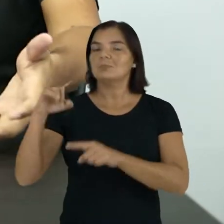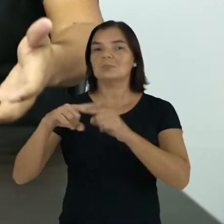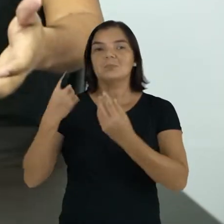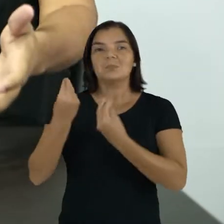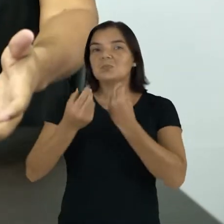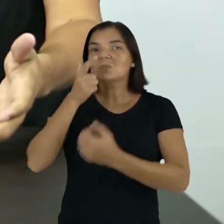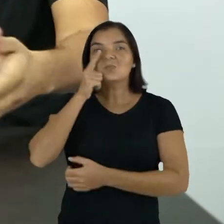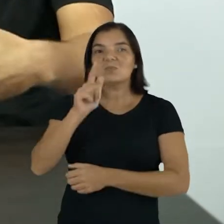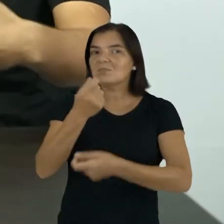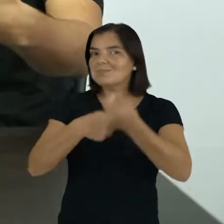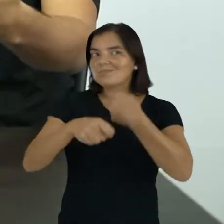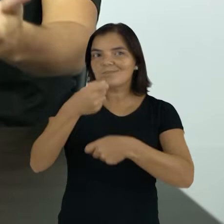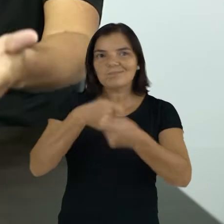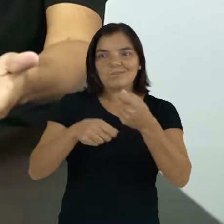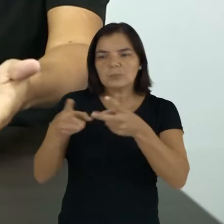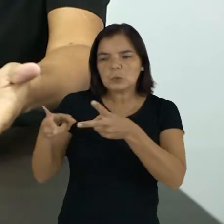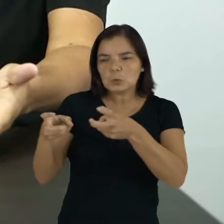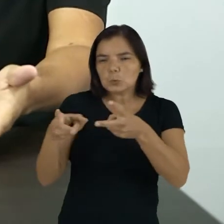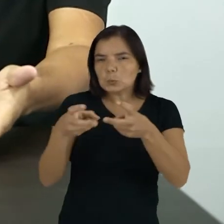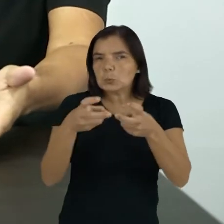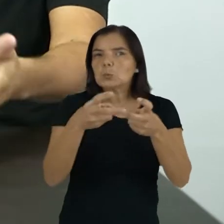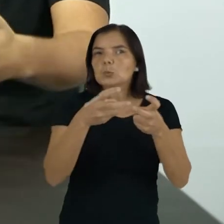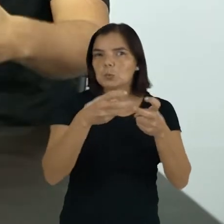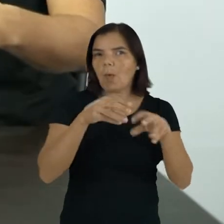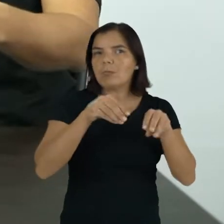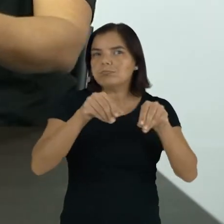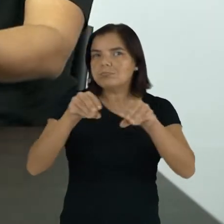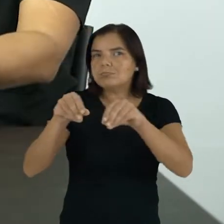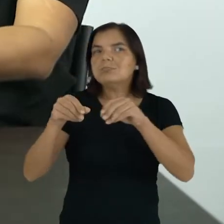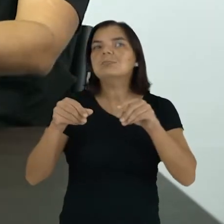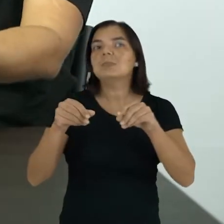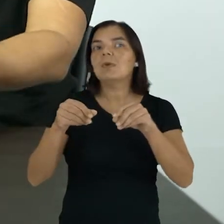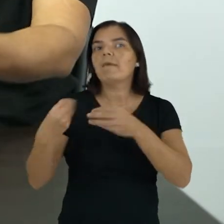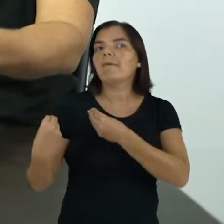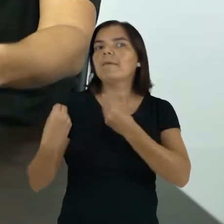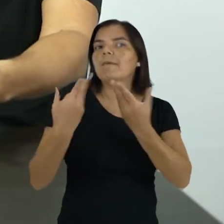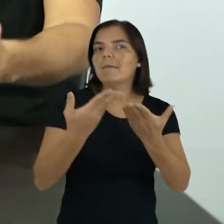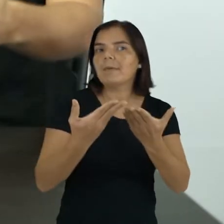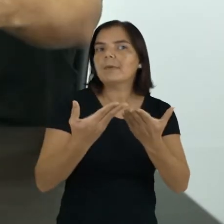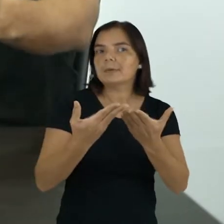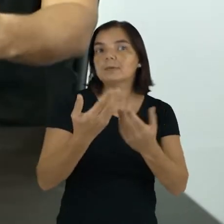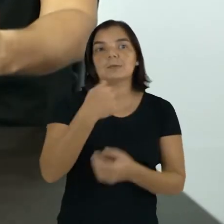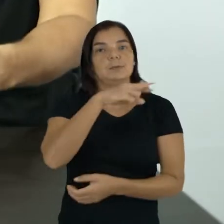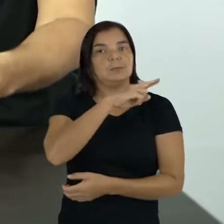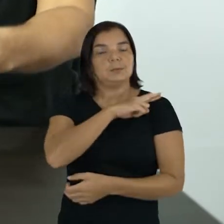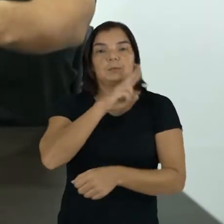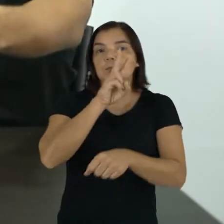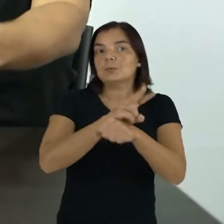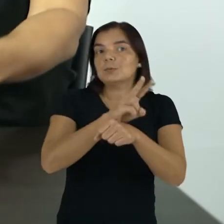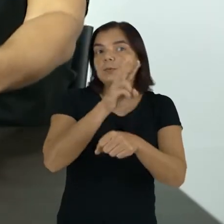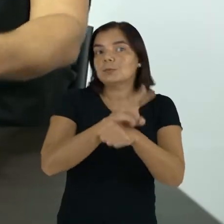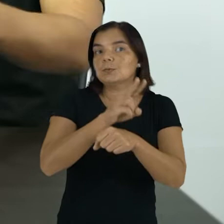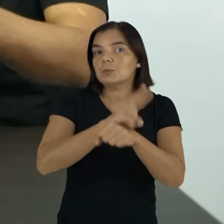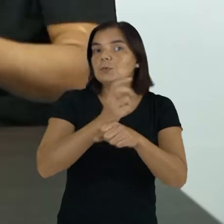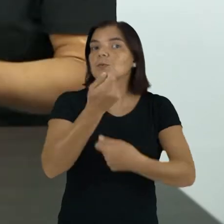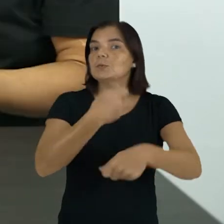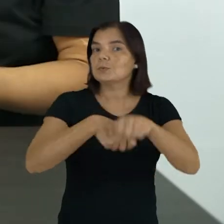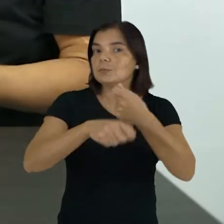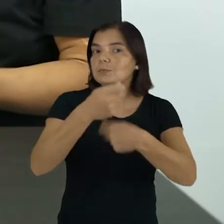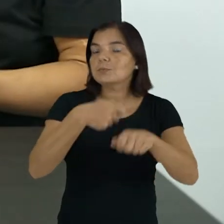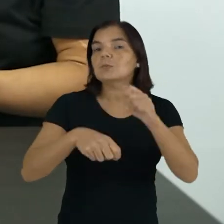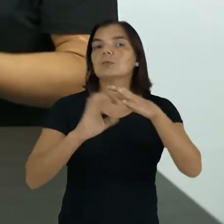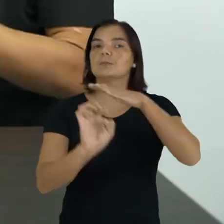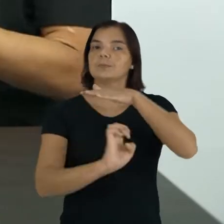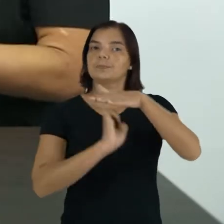não conseguiam administrar e explorar o máximo essa terra, eles entregaram então esse território para ser administrado por